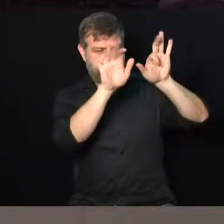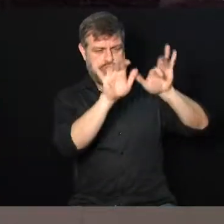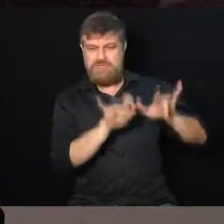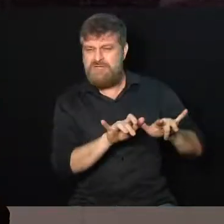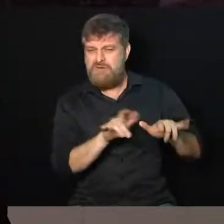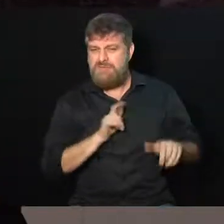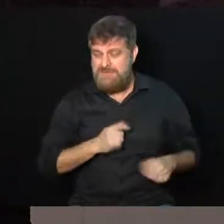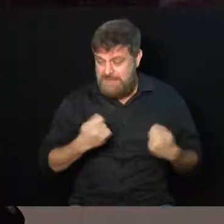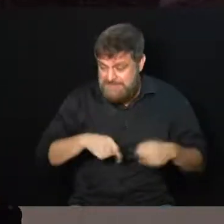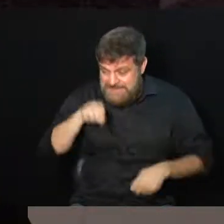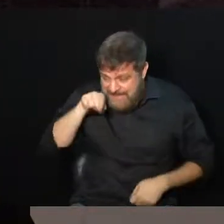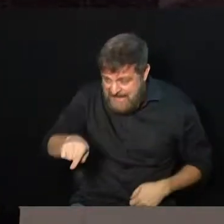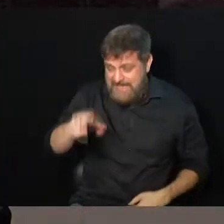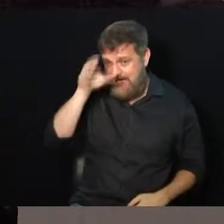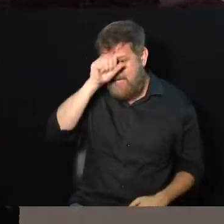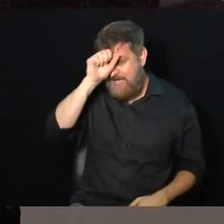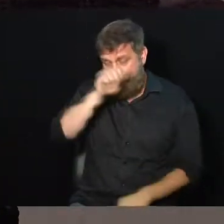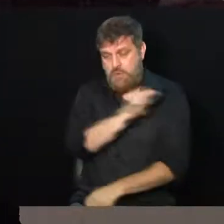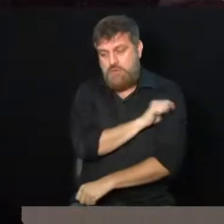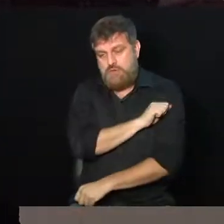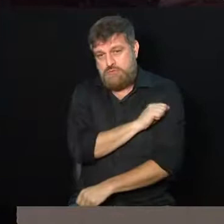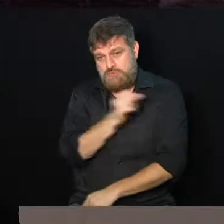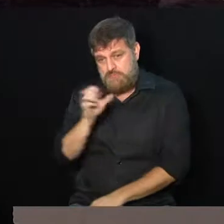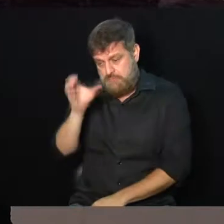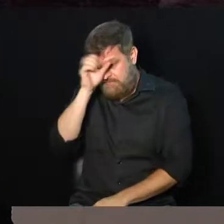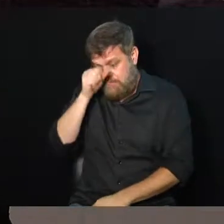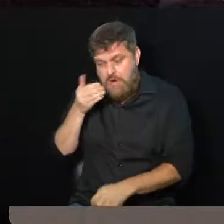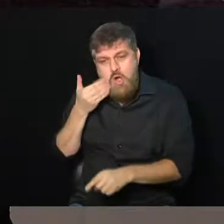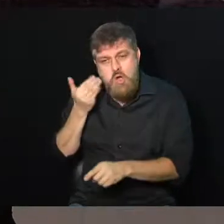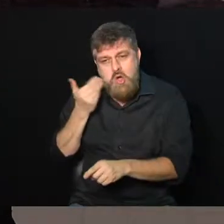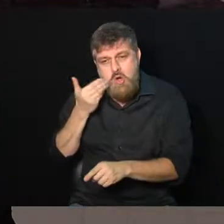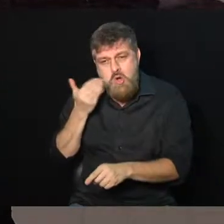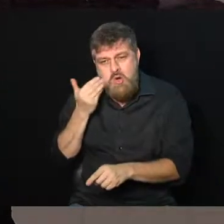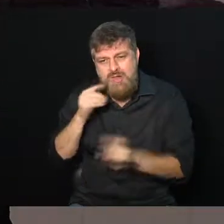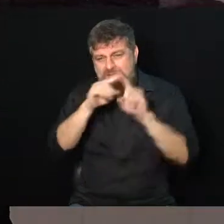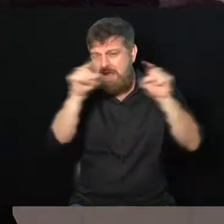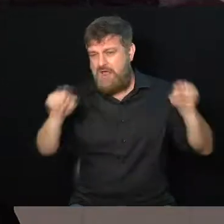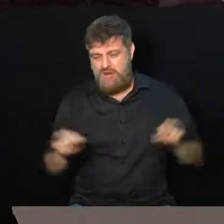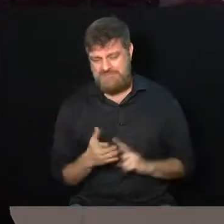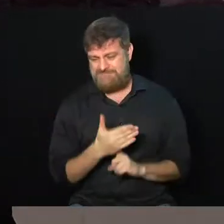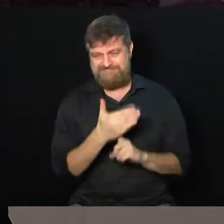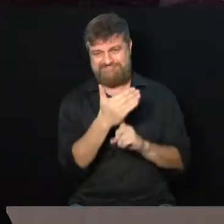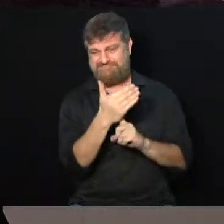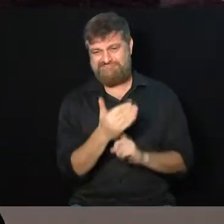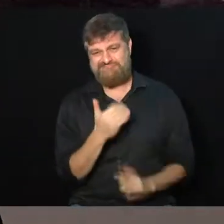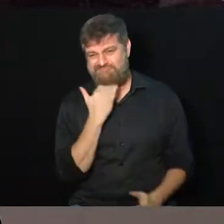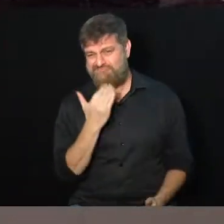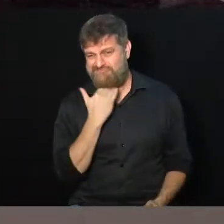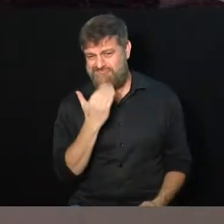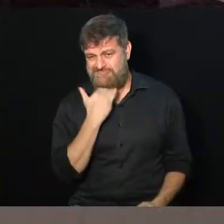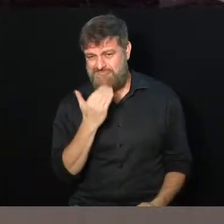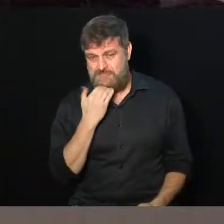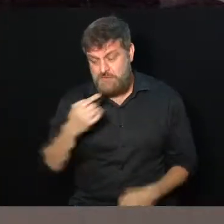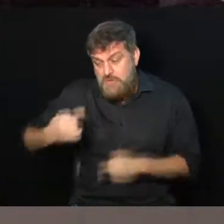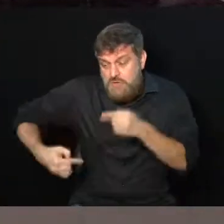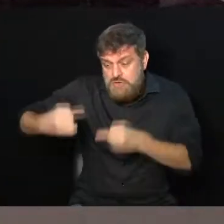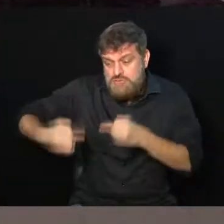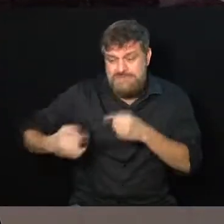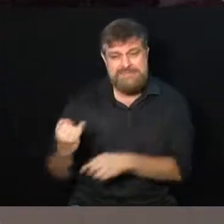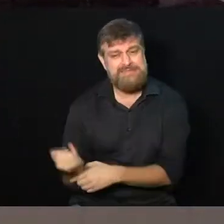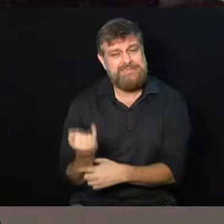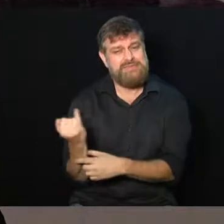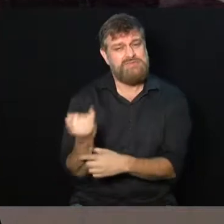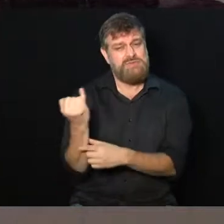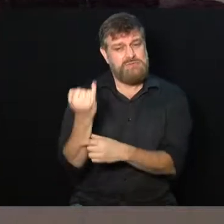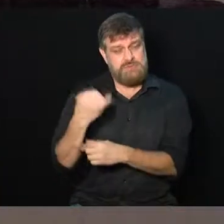não reverberar em aprendizagem para o aluno, de nada adianta ter a lousa digital, né? Então, essas são discussões preciosas que